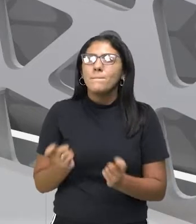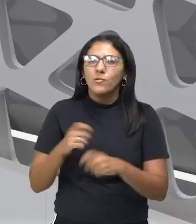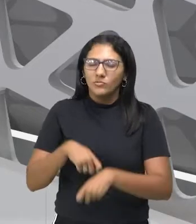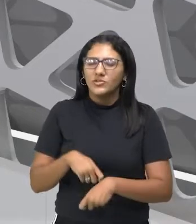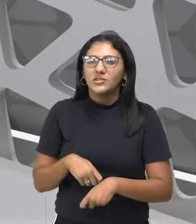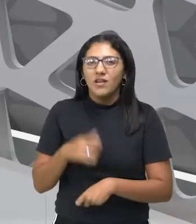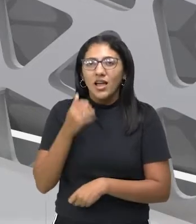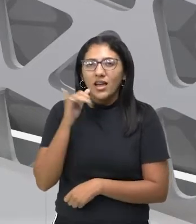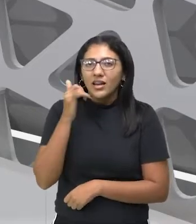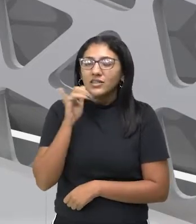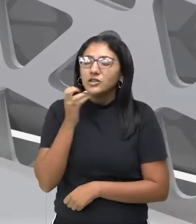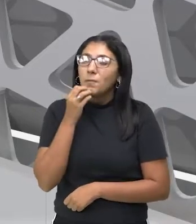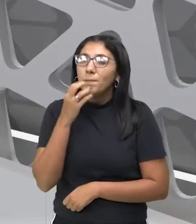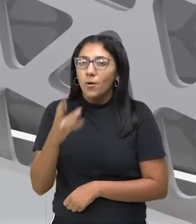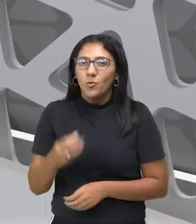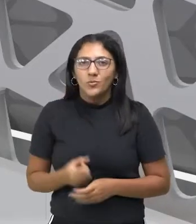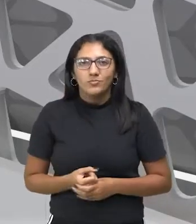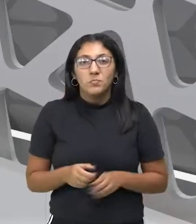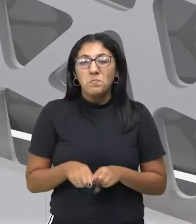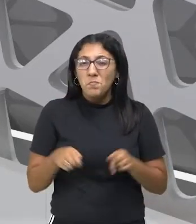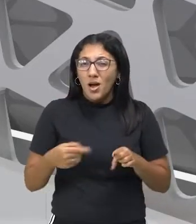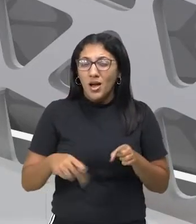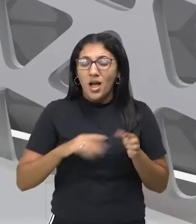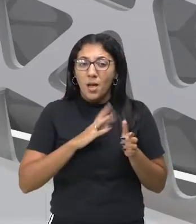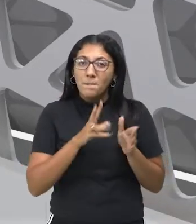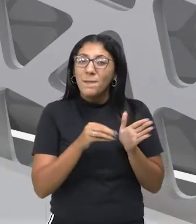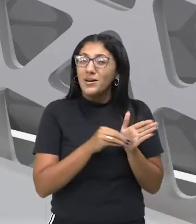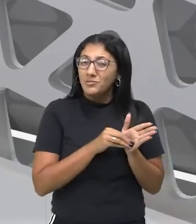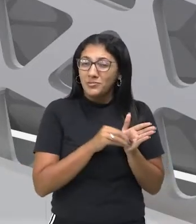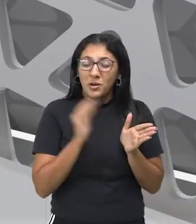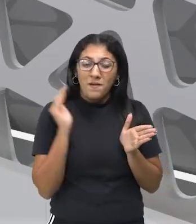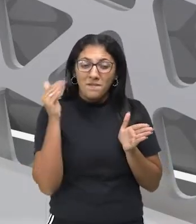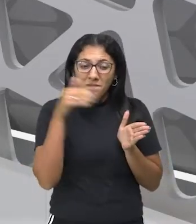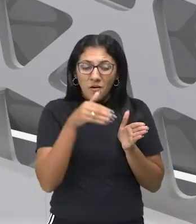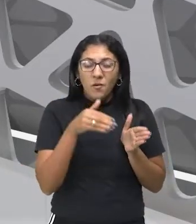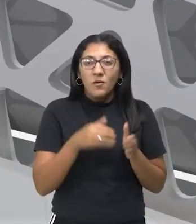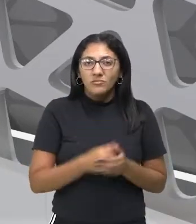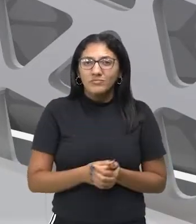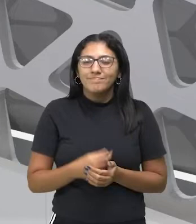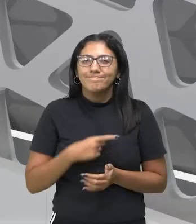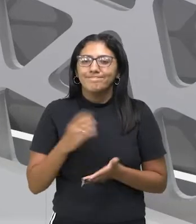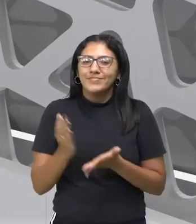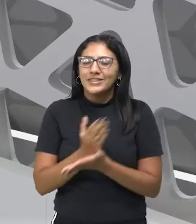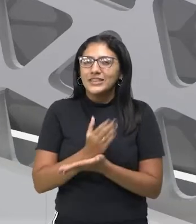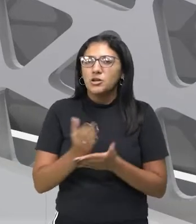limpa. Só que na Amazônia, especificamente, ela vai ter alguns